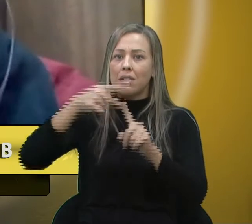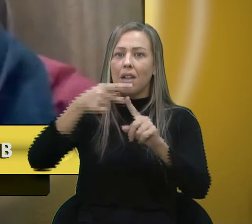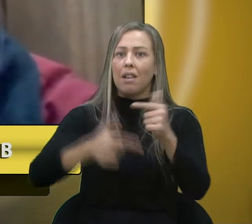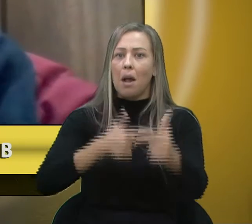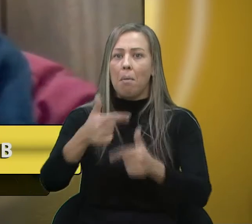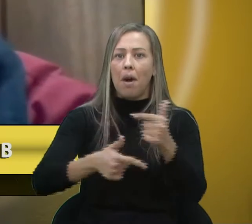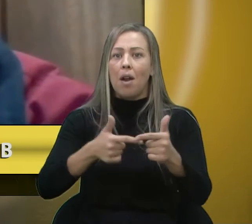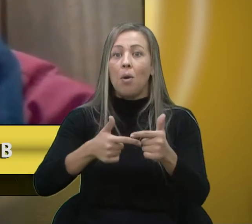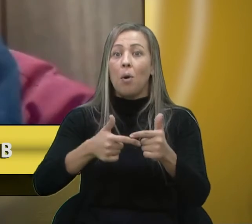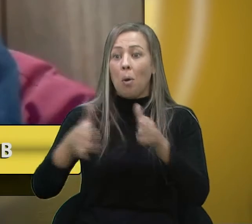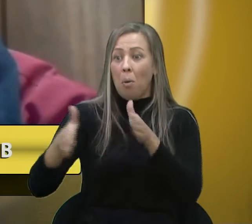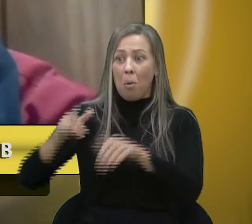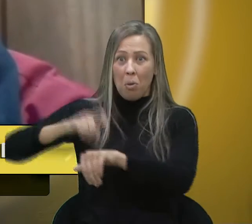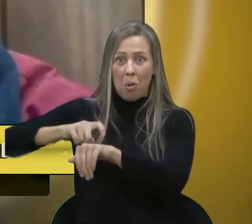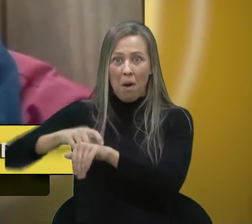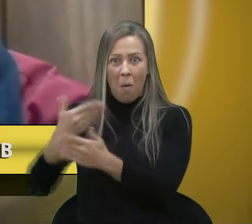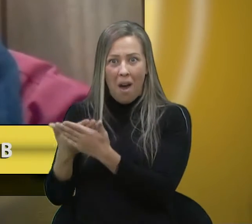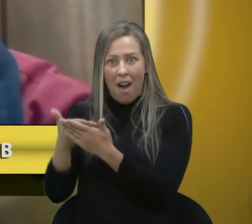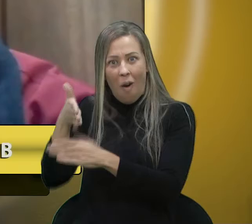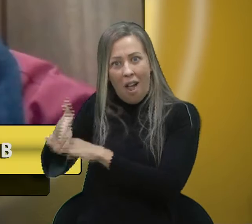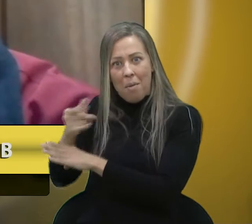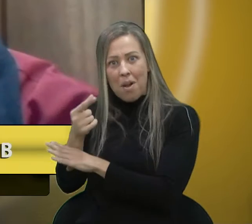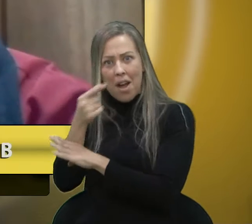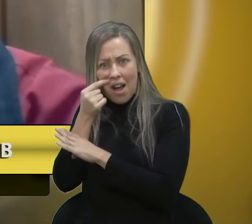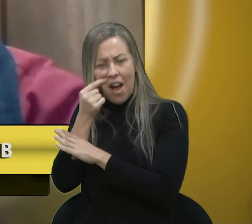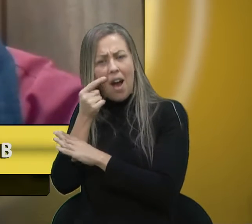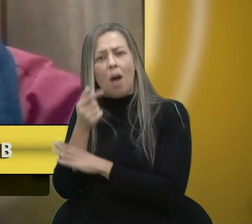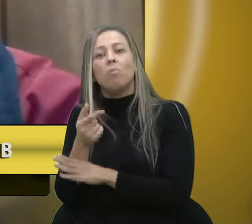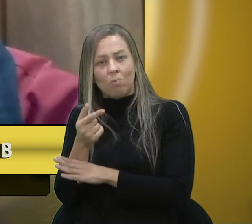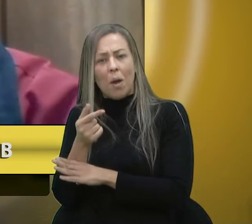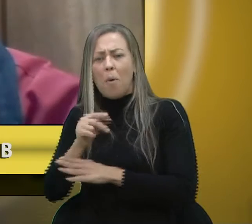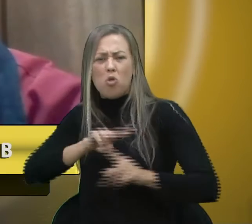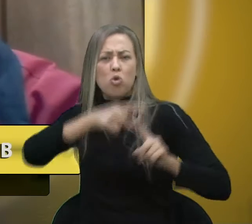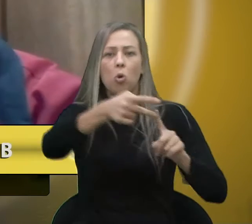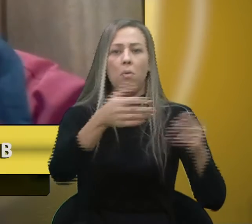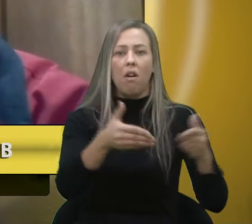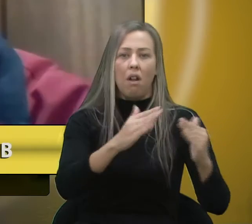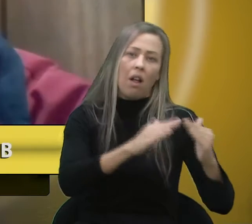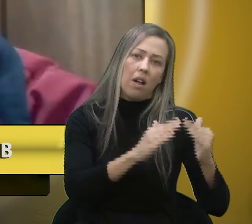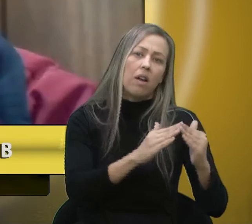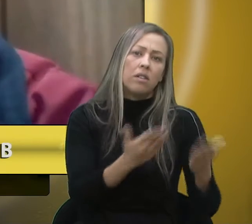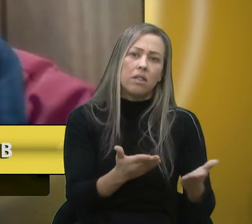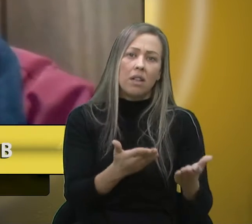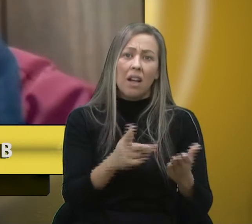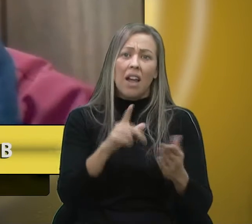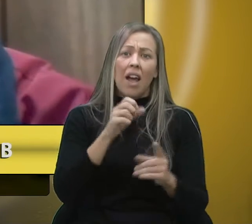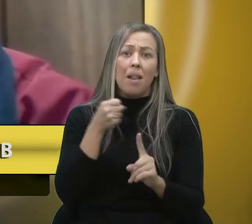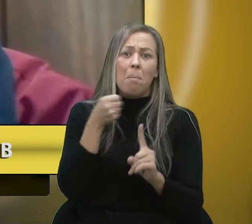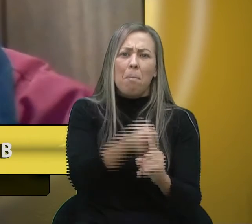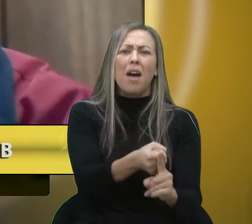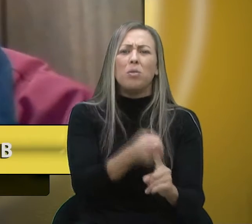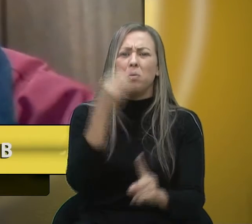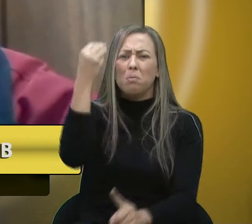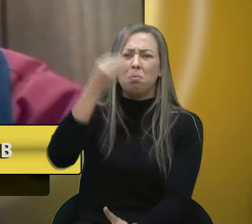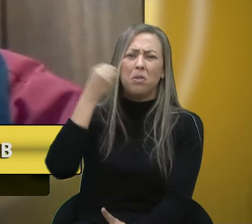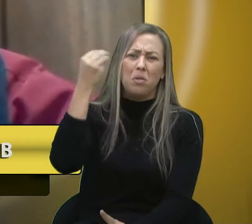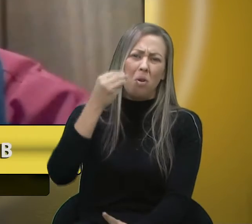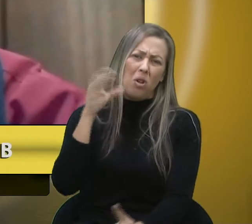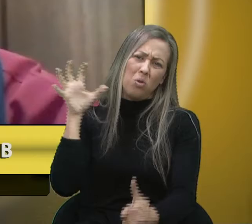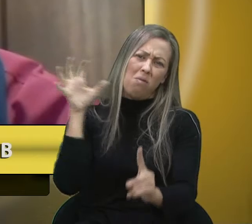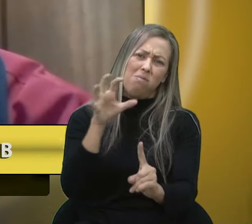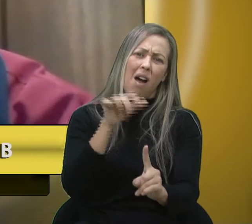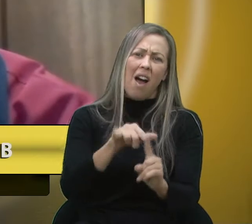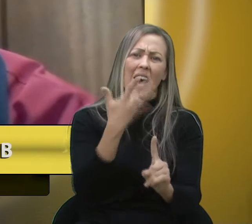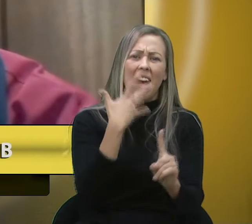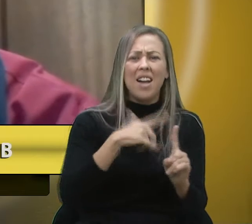em períodos normais de sala de aula, né? O impacto psicológico nas crianças, gente, é um absurdo o que está